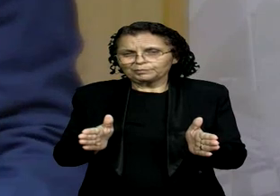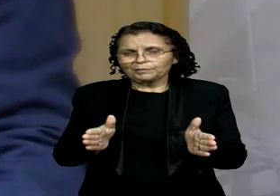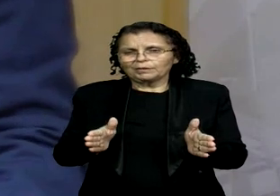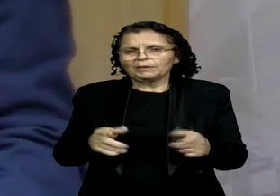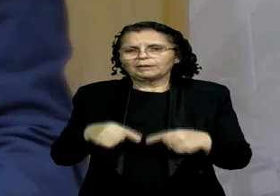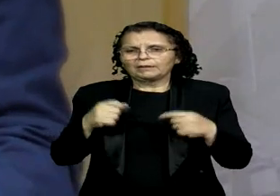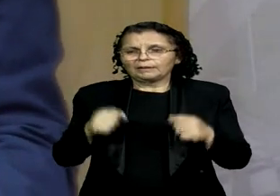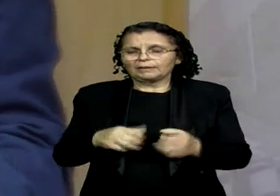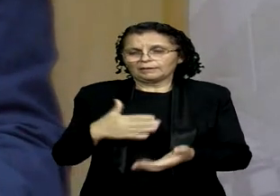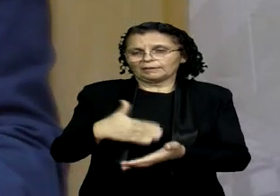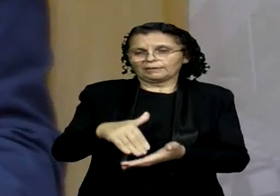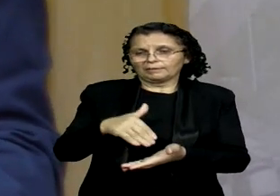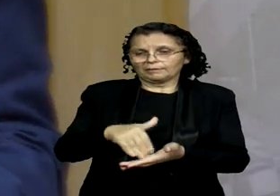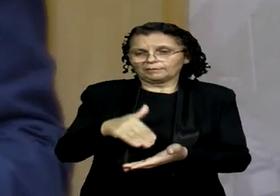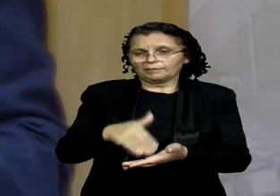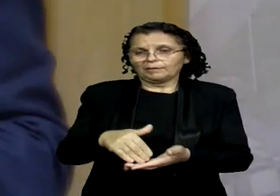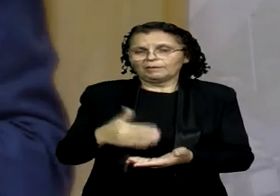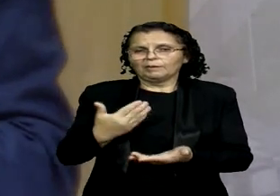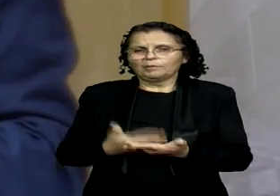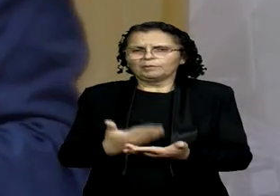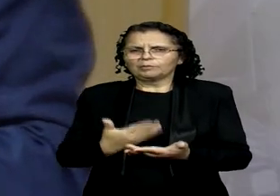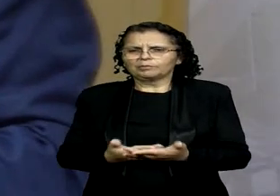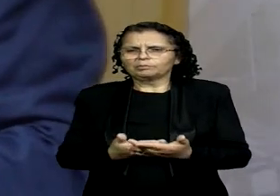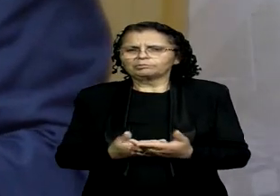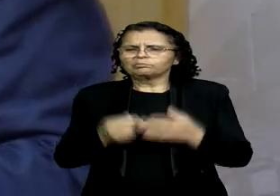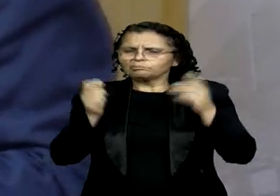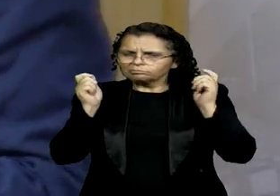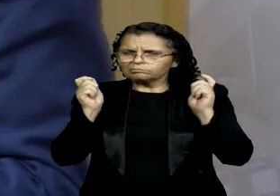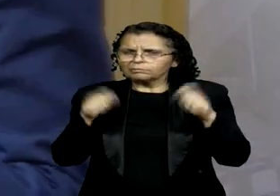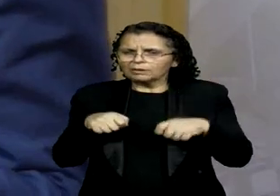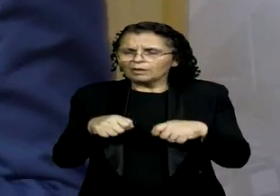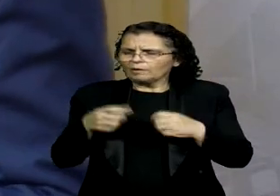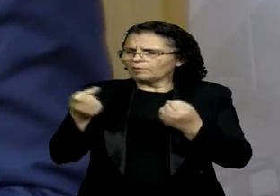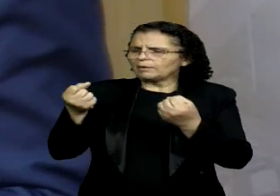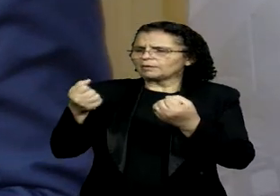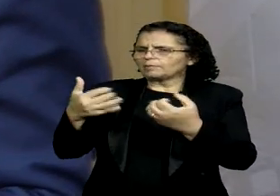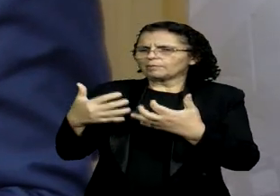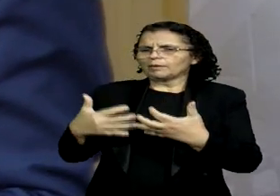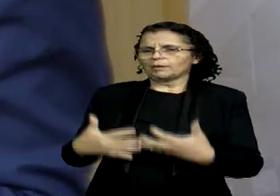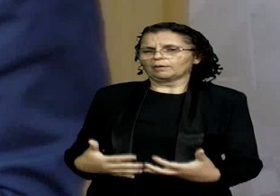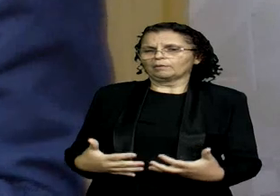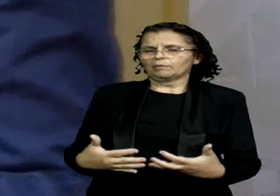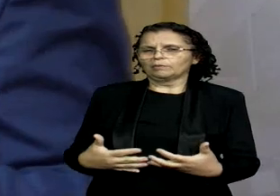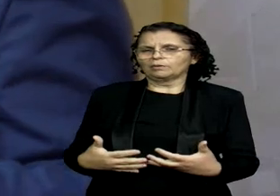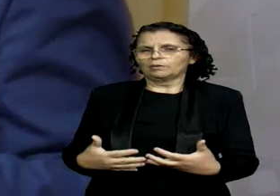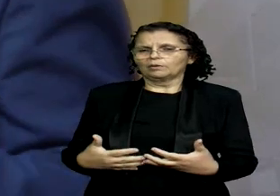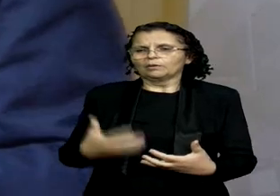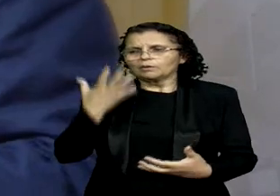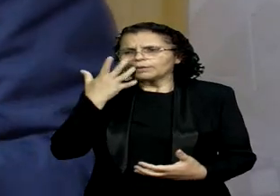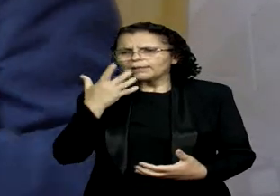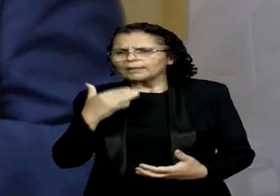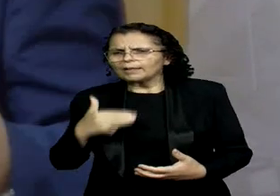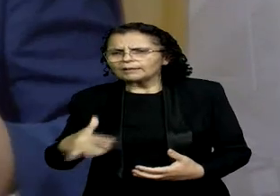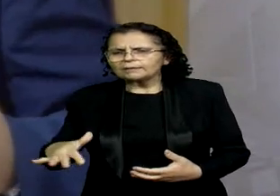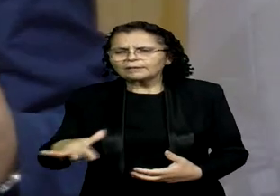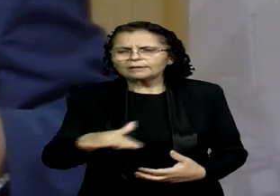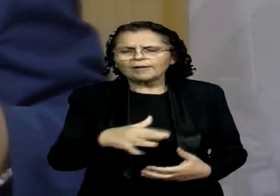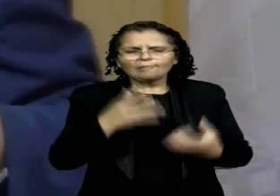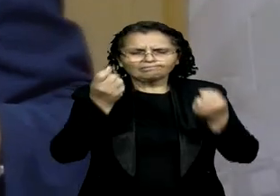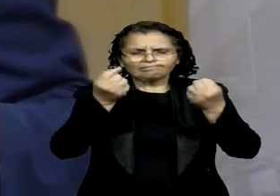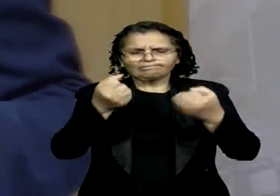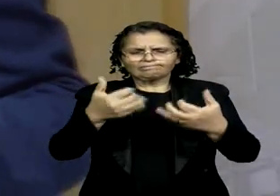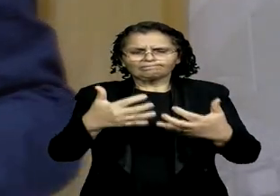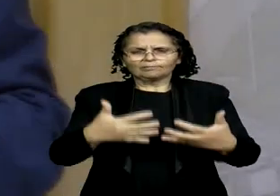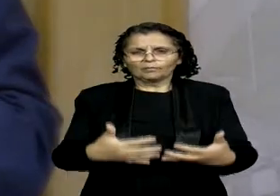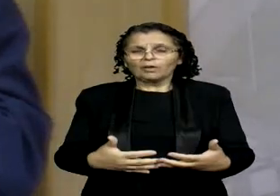através da Secretaria da Educação, para que possa haver uma explicação com todas as crianças, toda a rede pública